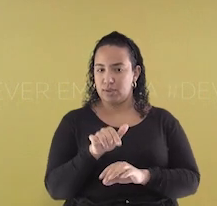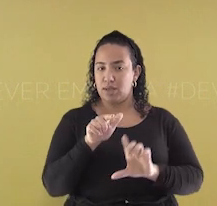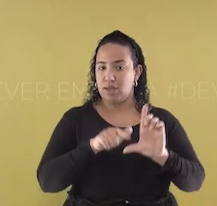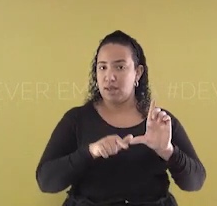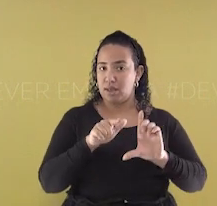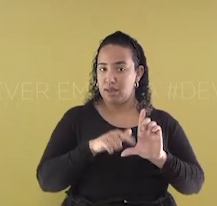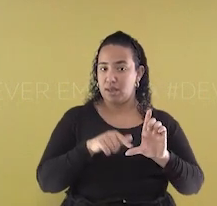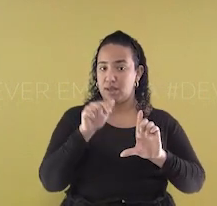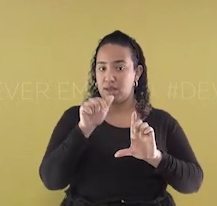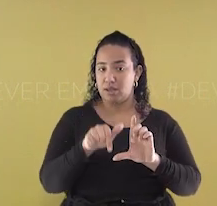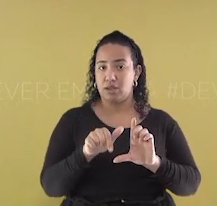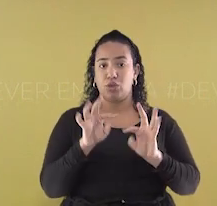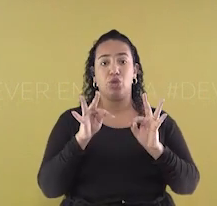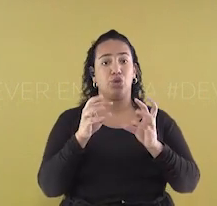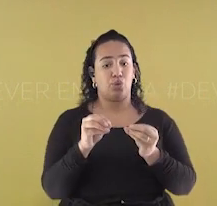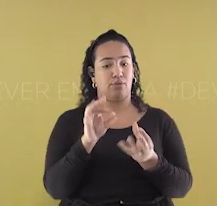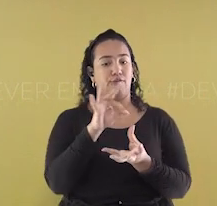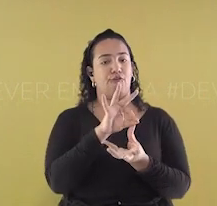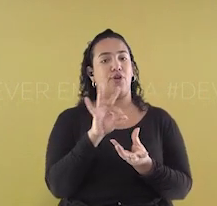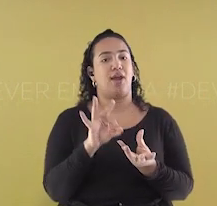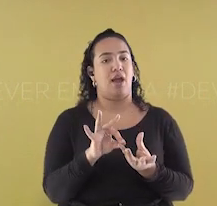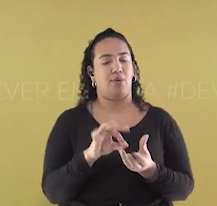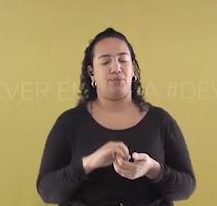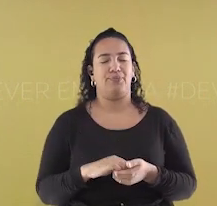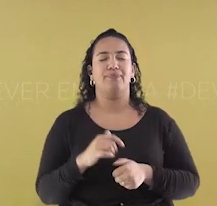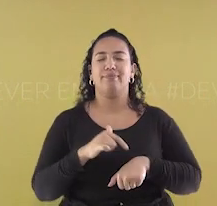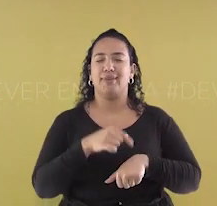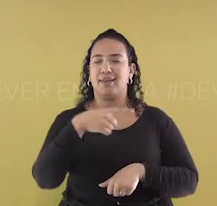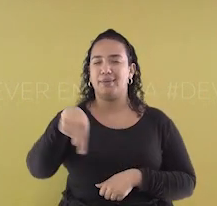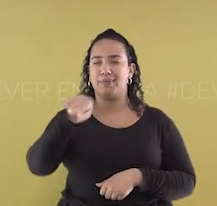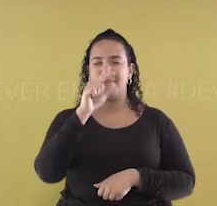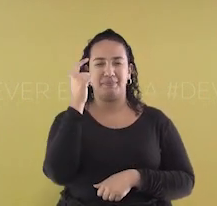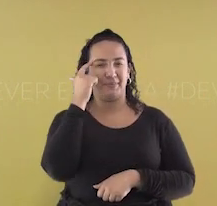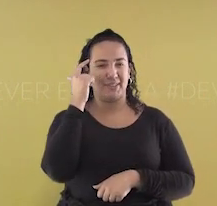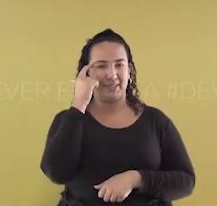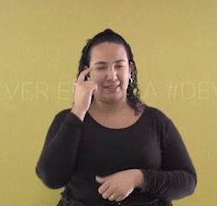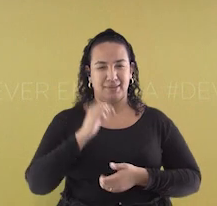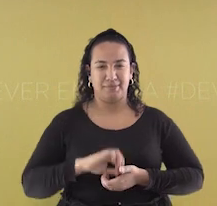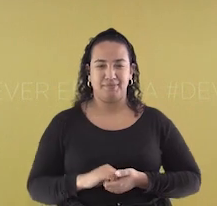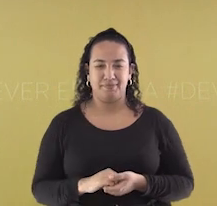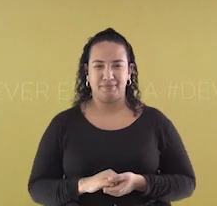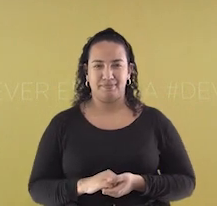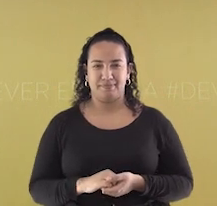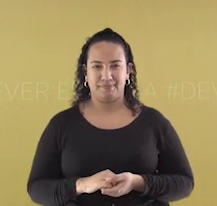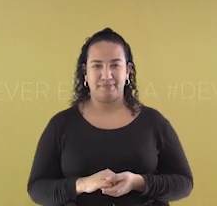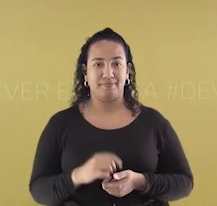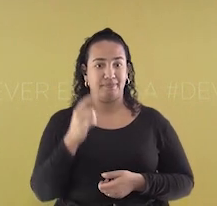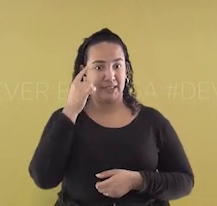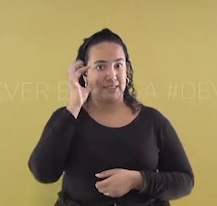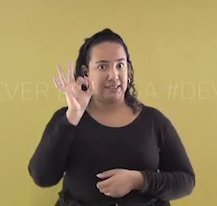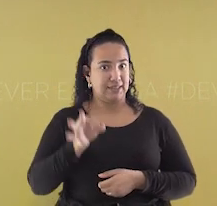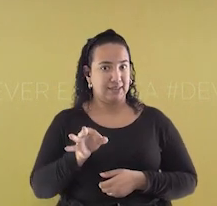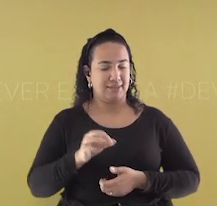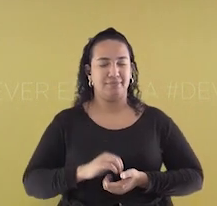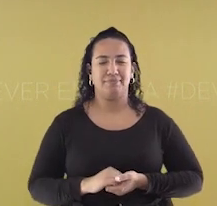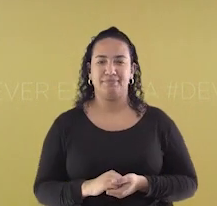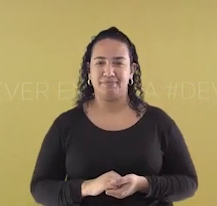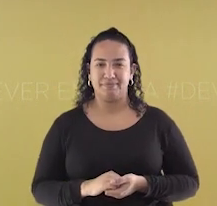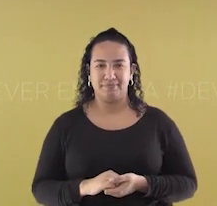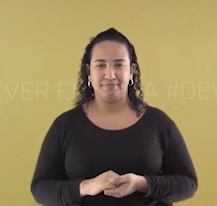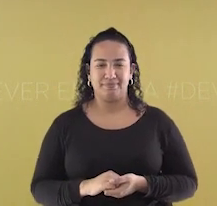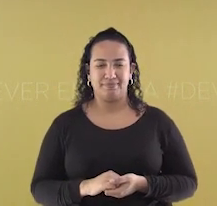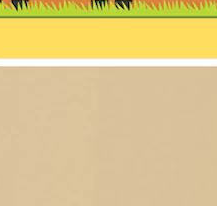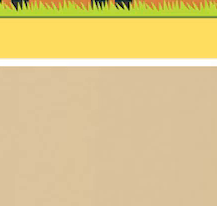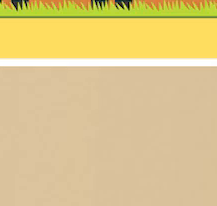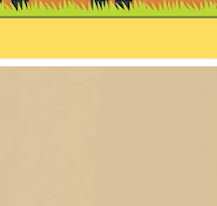Uma dica é que as letras que faltam são vogais. Vou dar um tempinho para você fazer isso com calma.